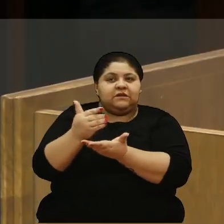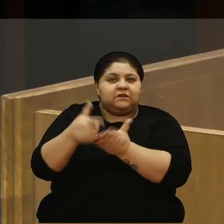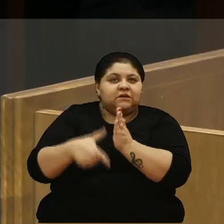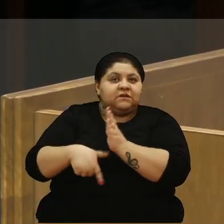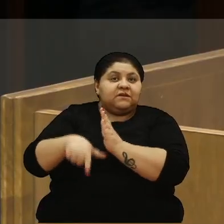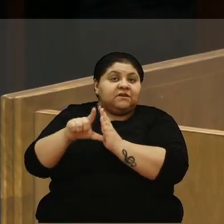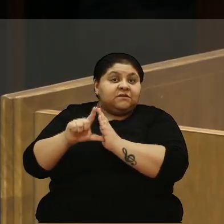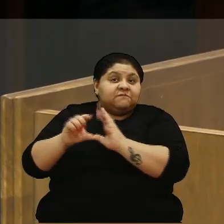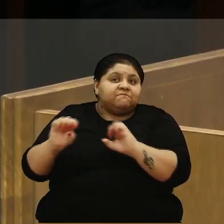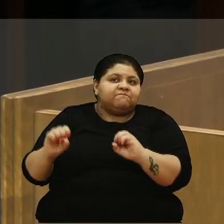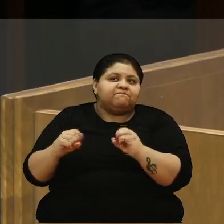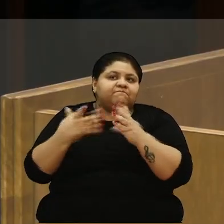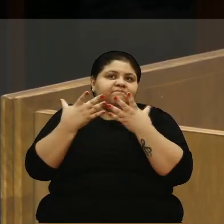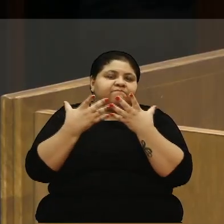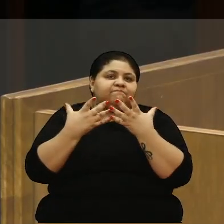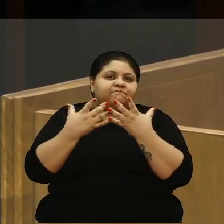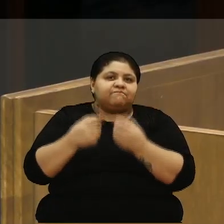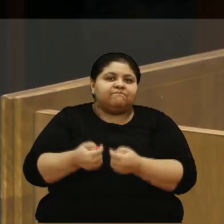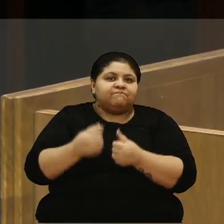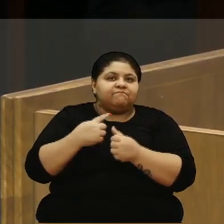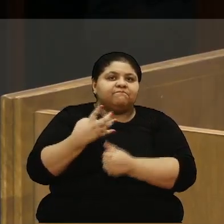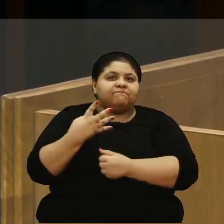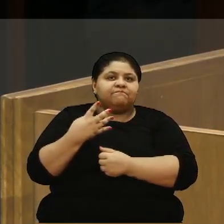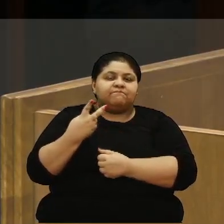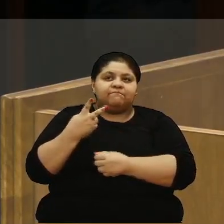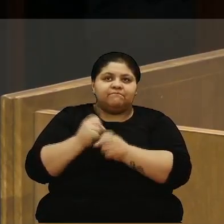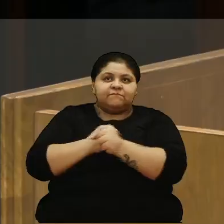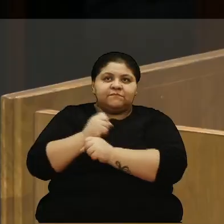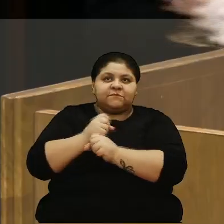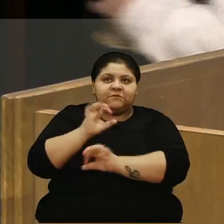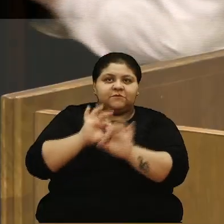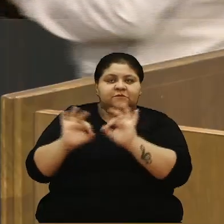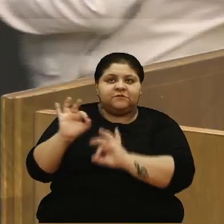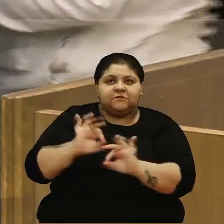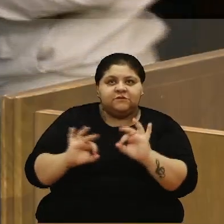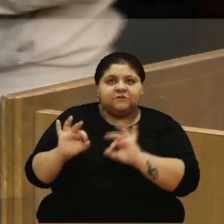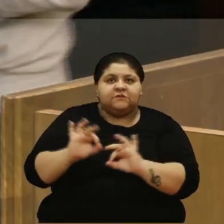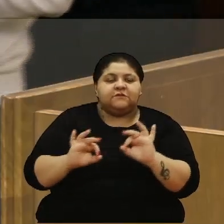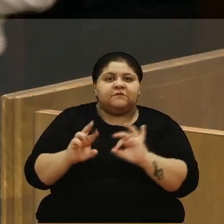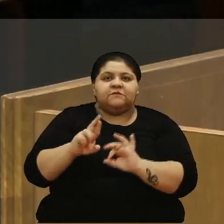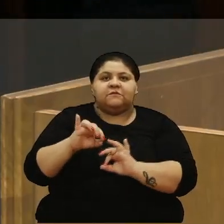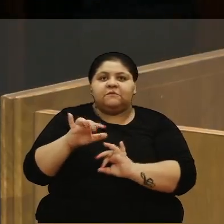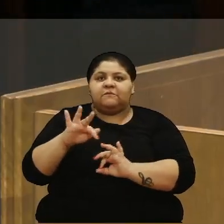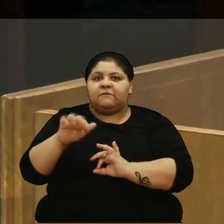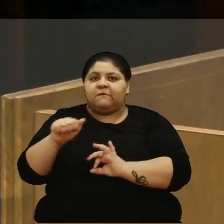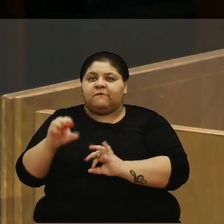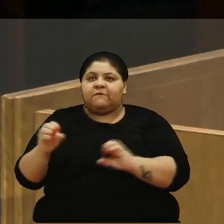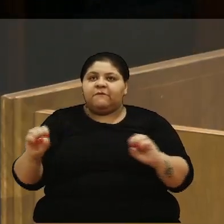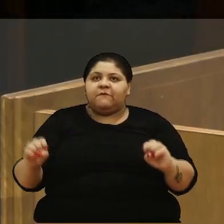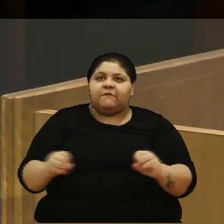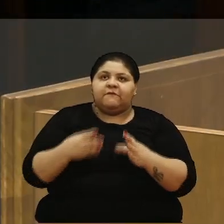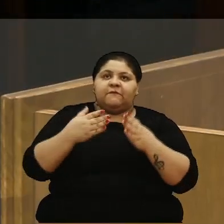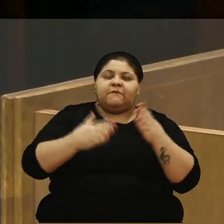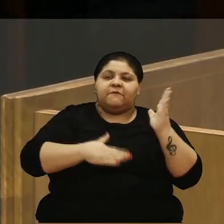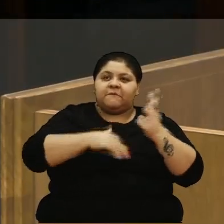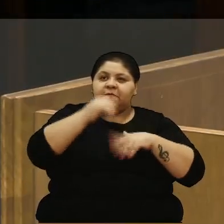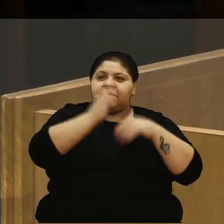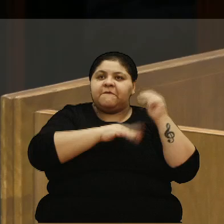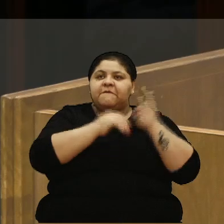do festival. Foram quase 2 anos de preparação, com rifas, eventos, ensaios e muita